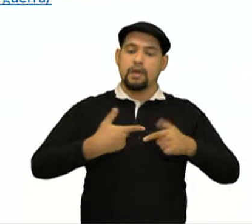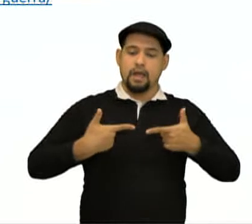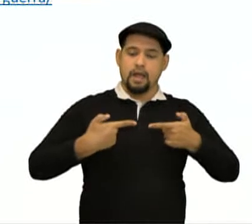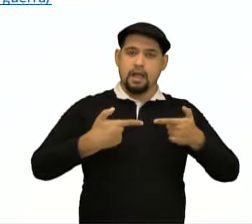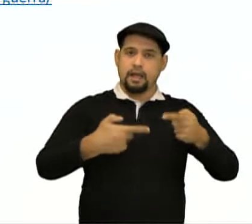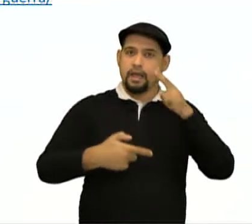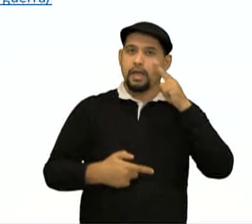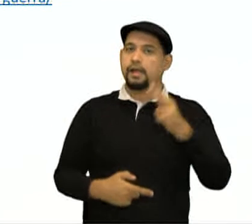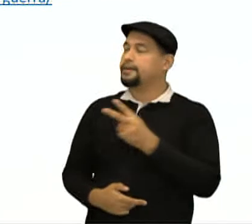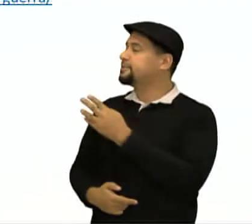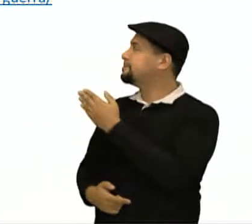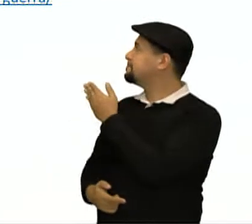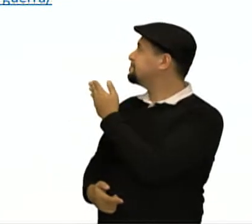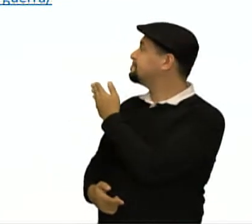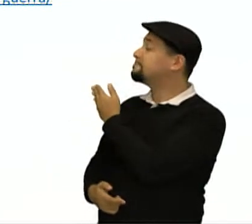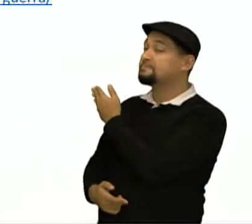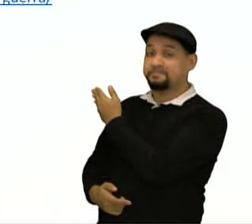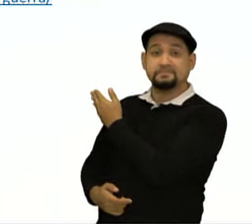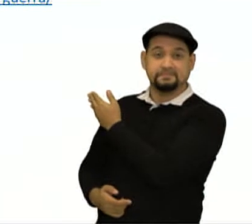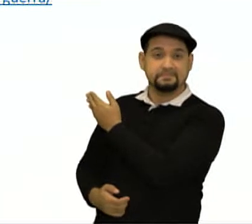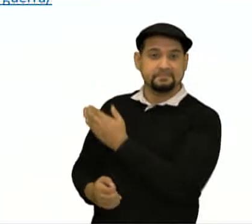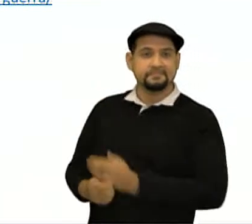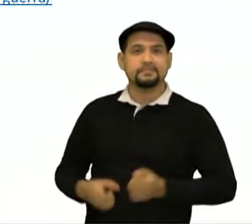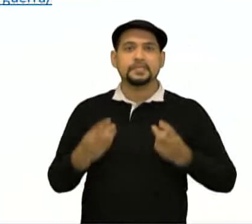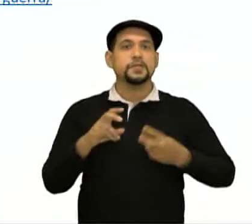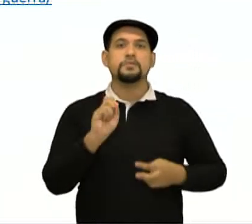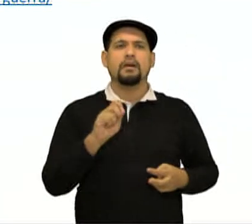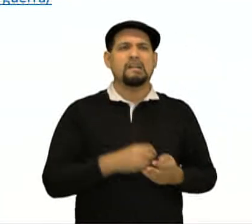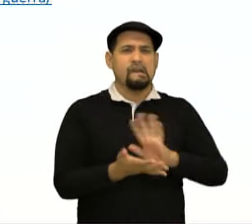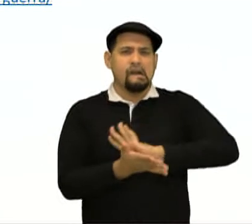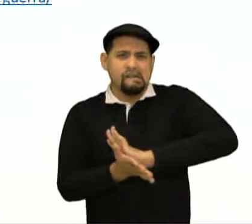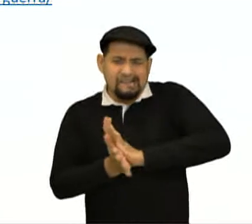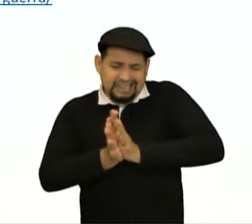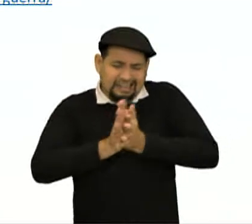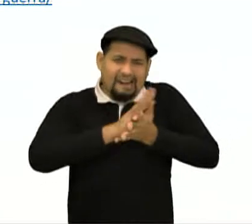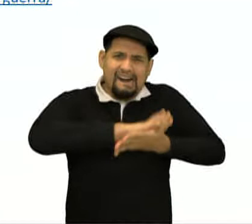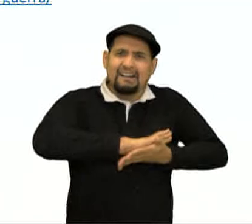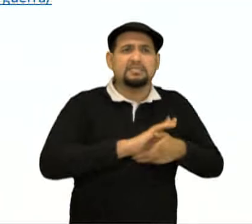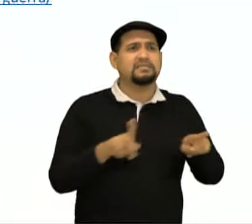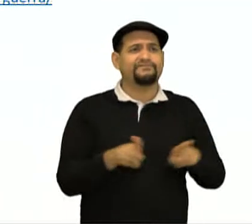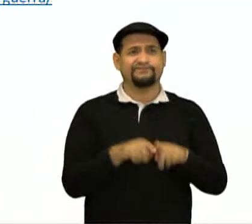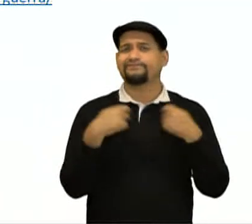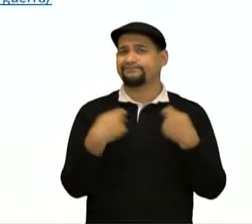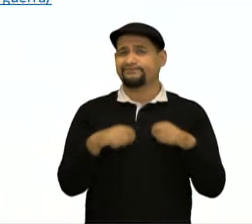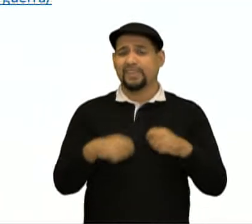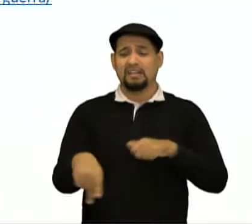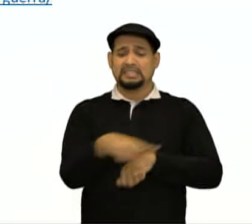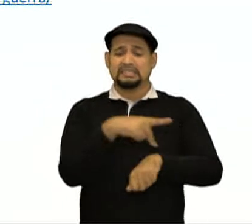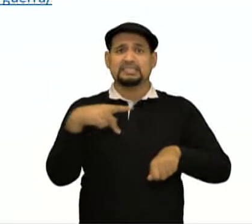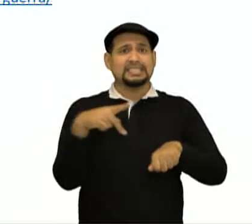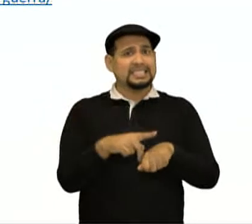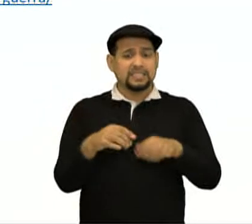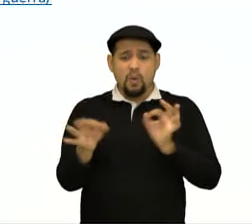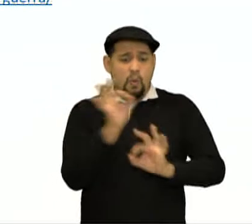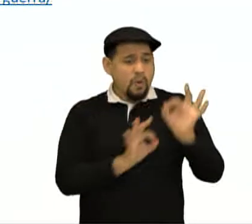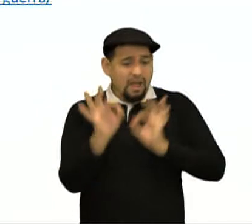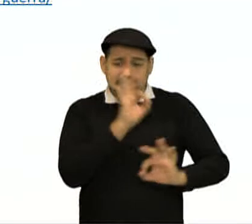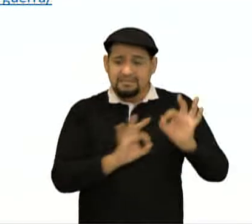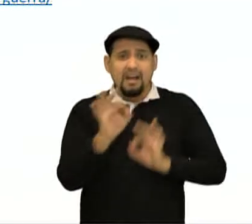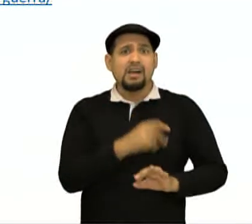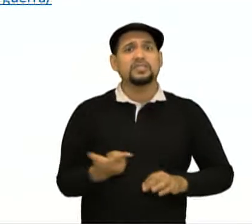esta imagem da Benção conotação de destruição e de necessidade dos países Civil